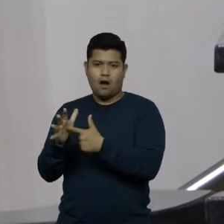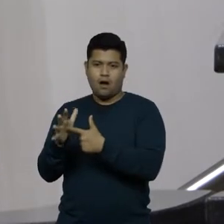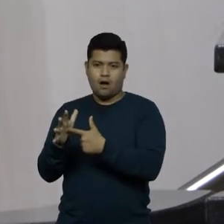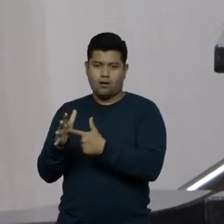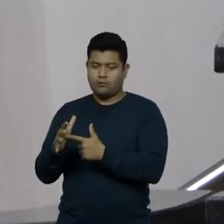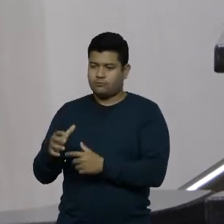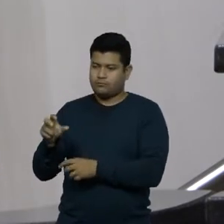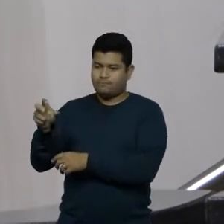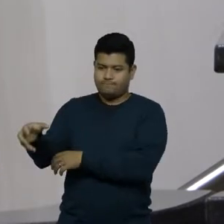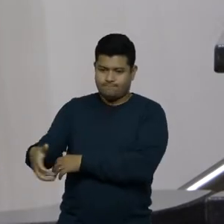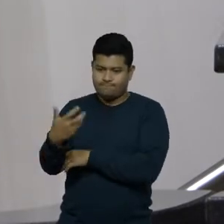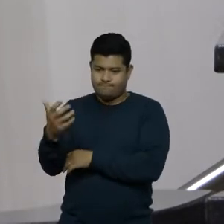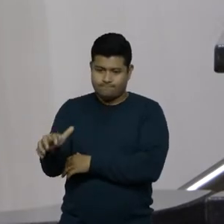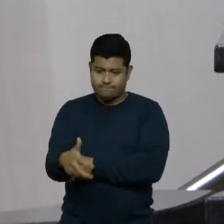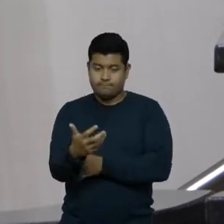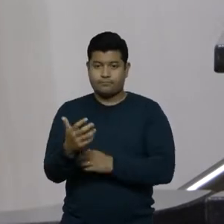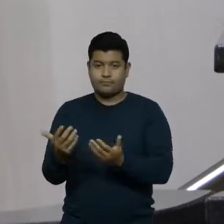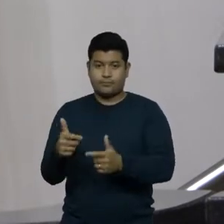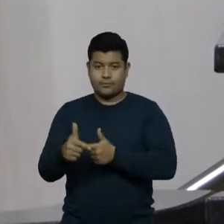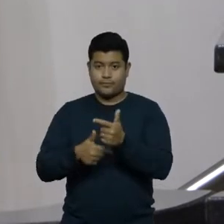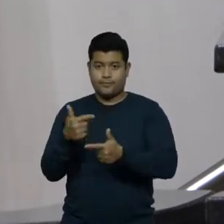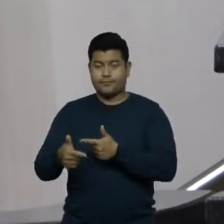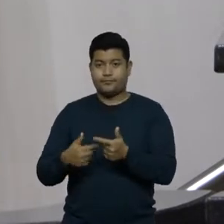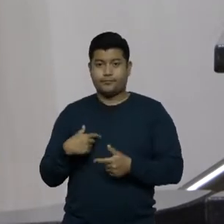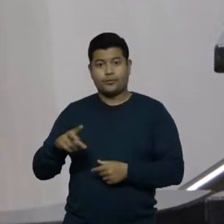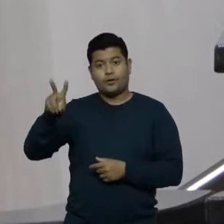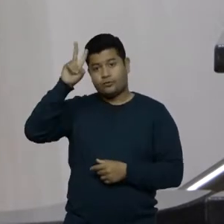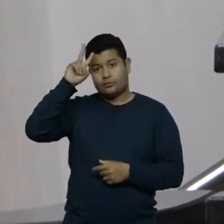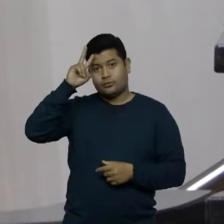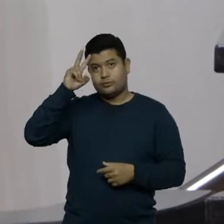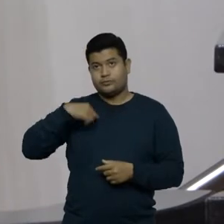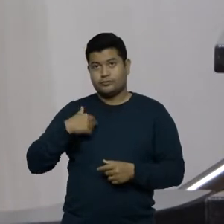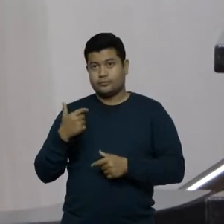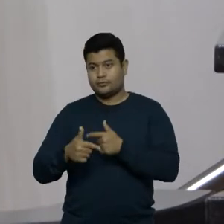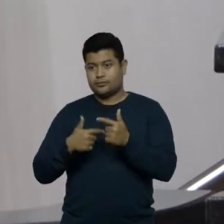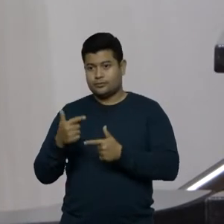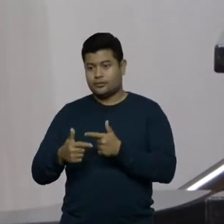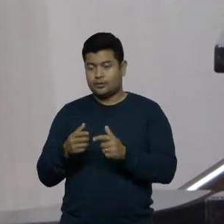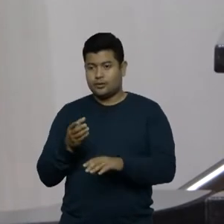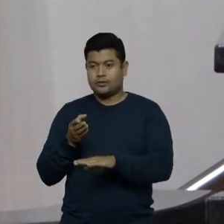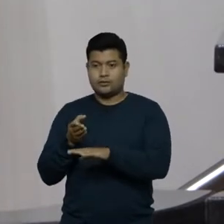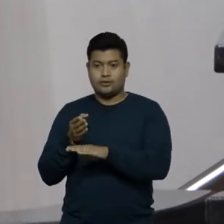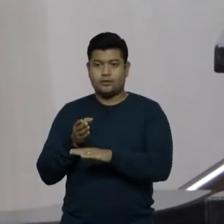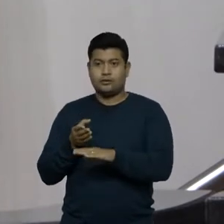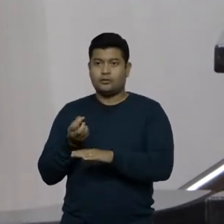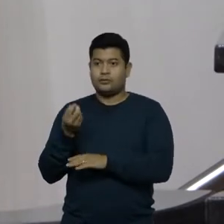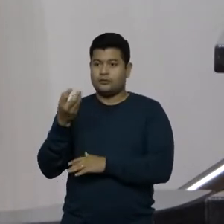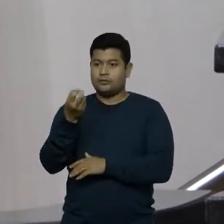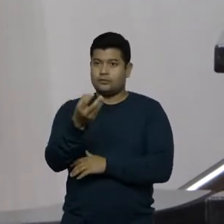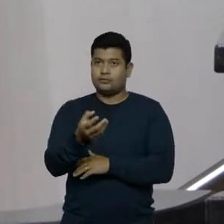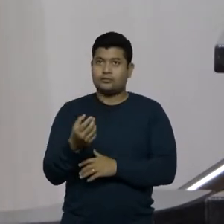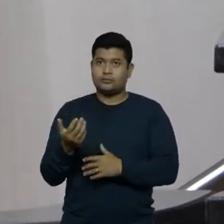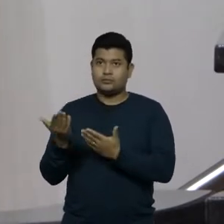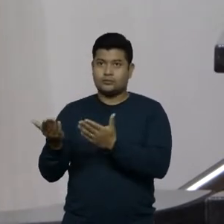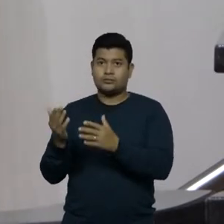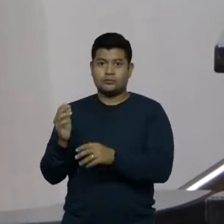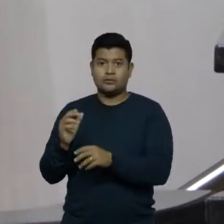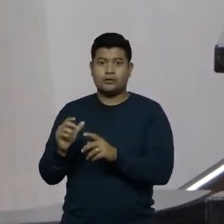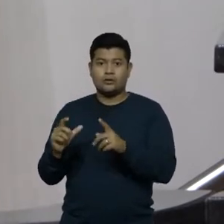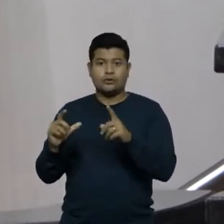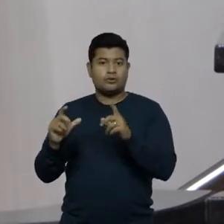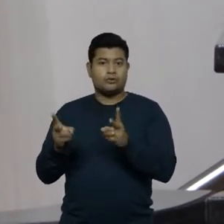dias e segunda-feira eu passei lá ele não tá no telão mas tá aqui no meu celular a foto continuo em